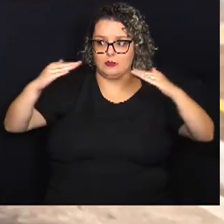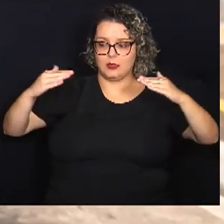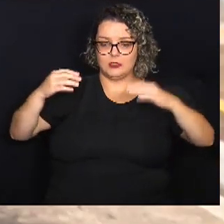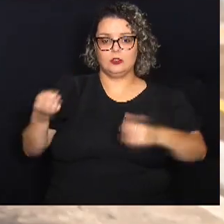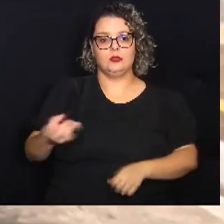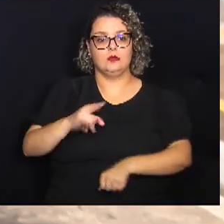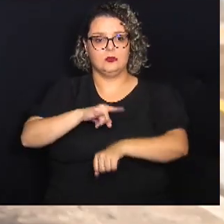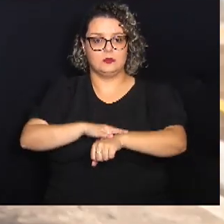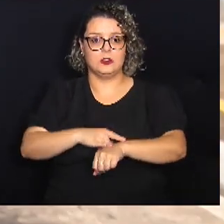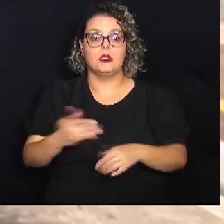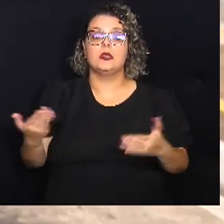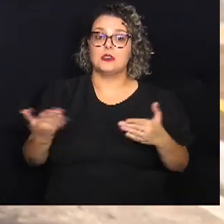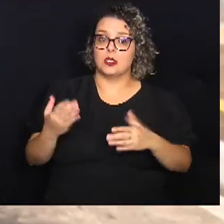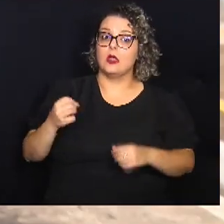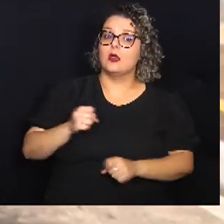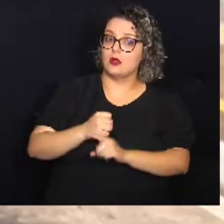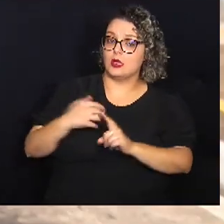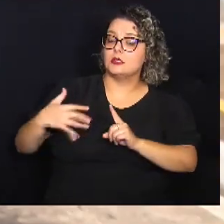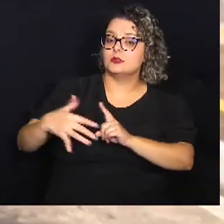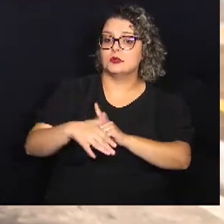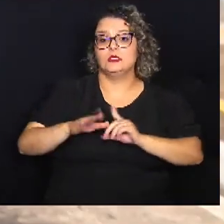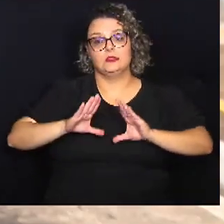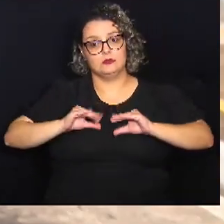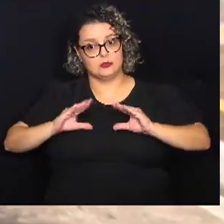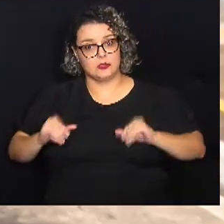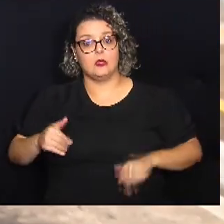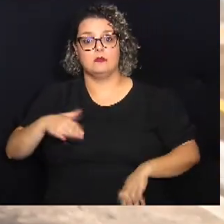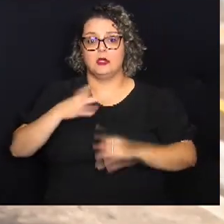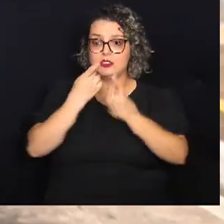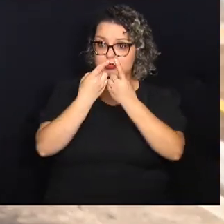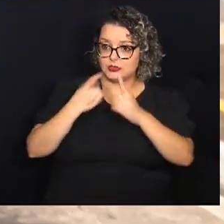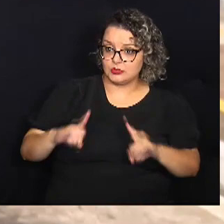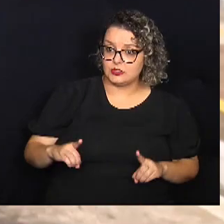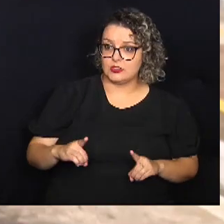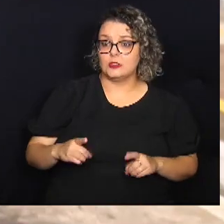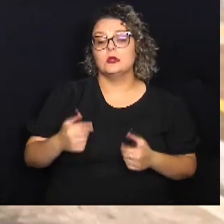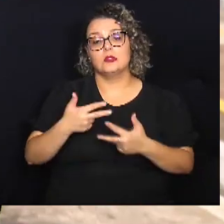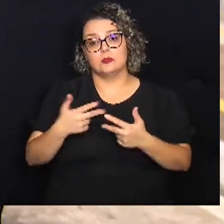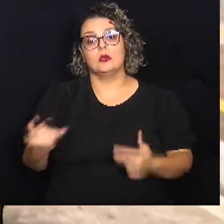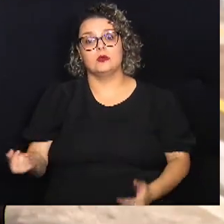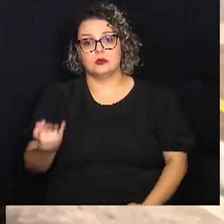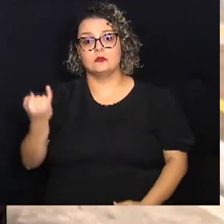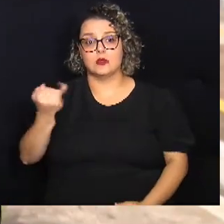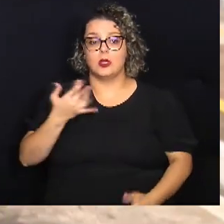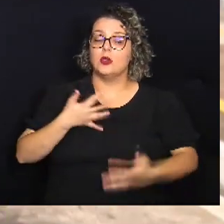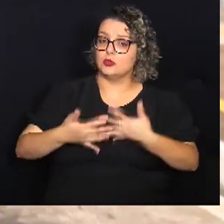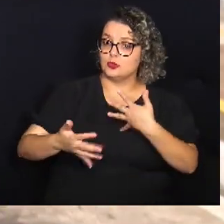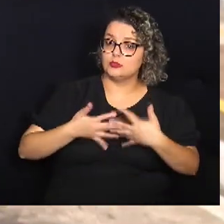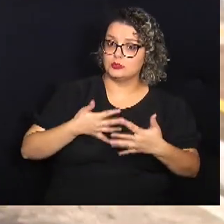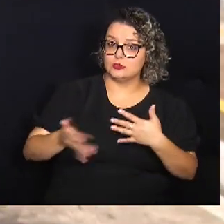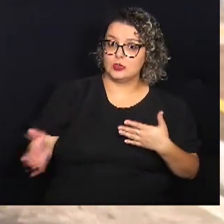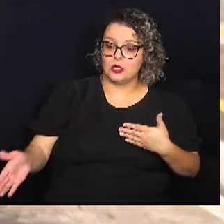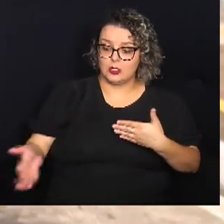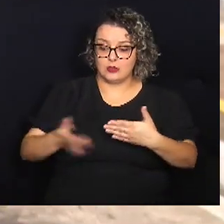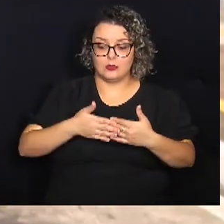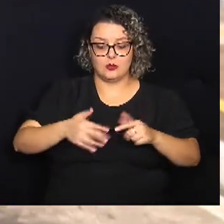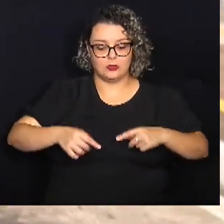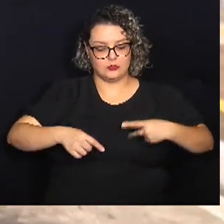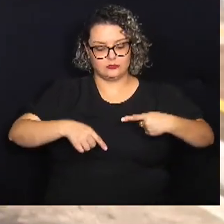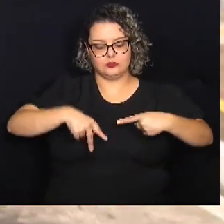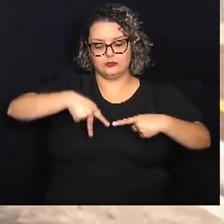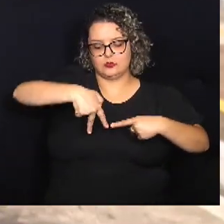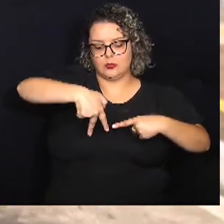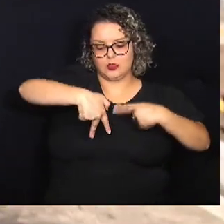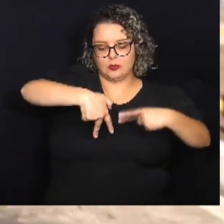E agora a sociedade vai ter mais conforto, mais dignidade. E uma coisa que é importante, o terminal vai ser fechado com catraca, só